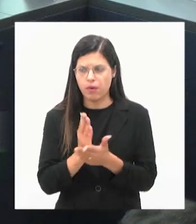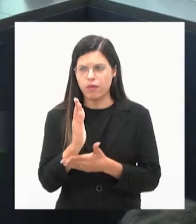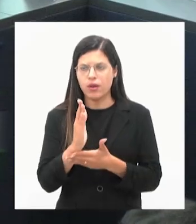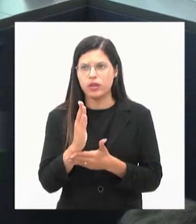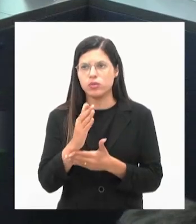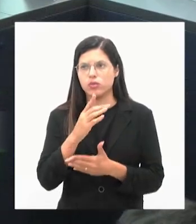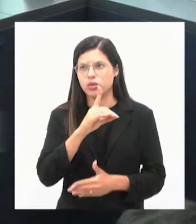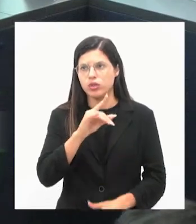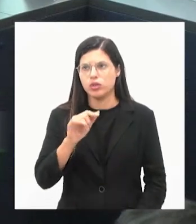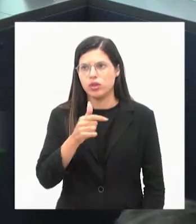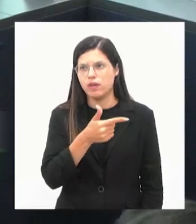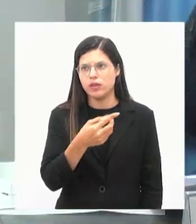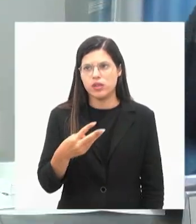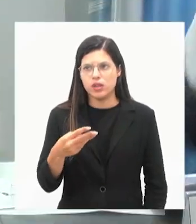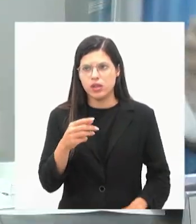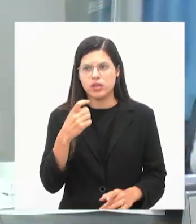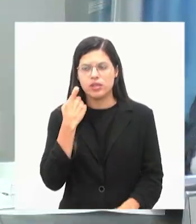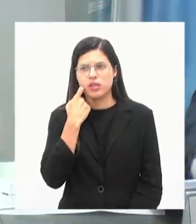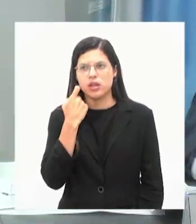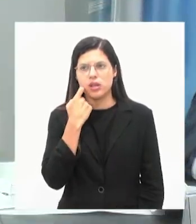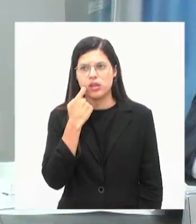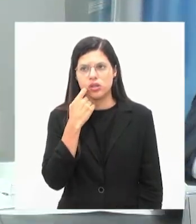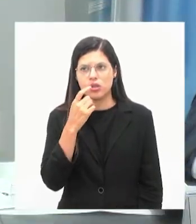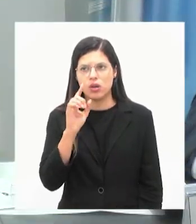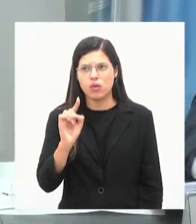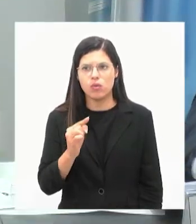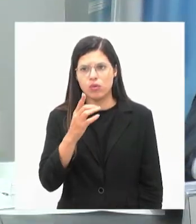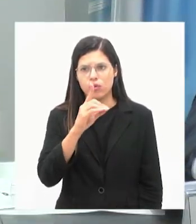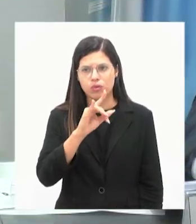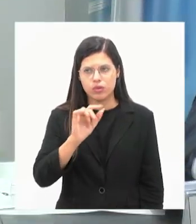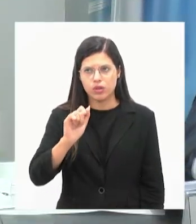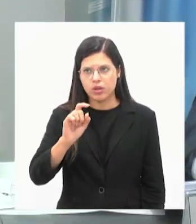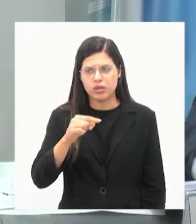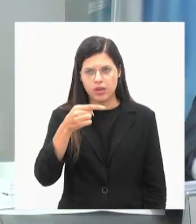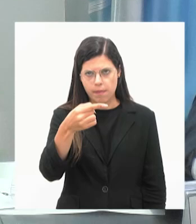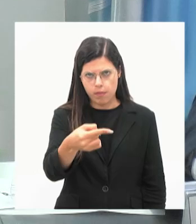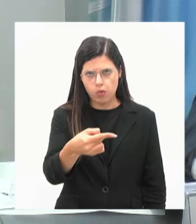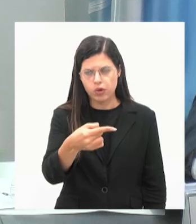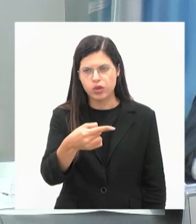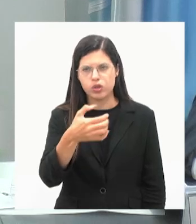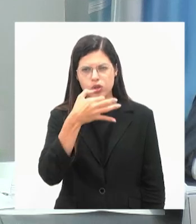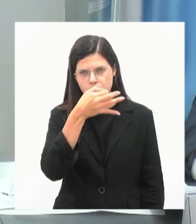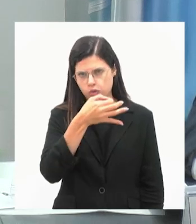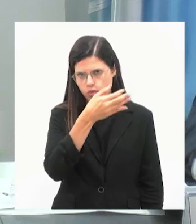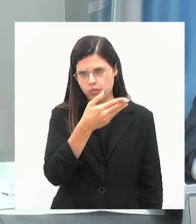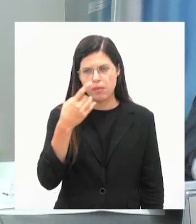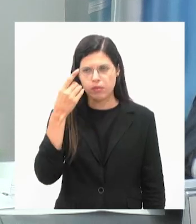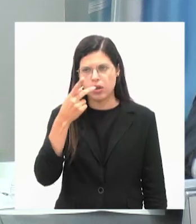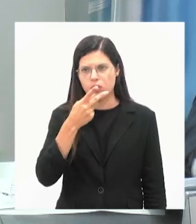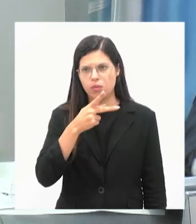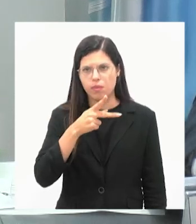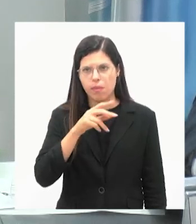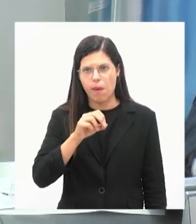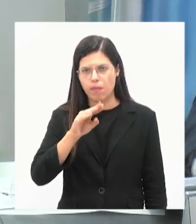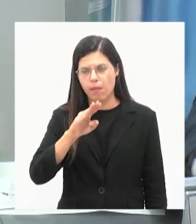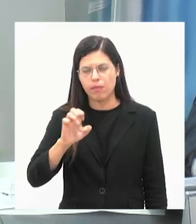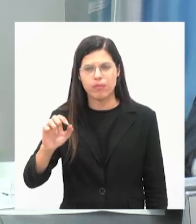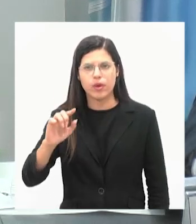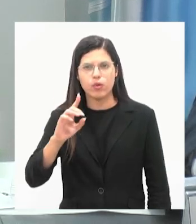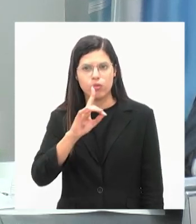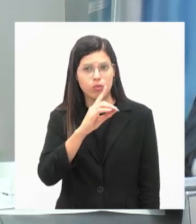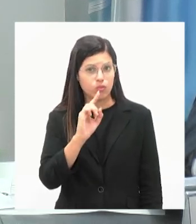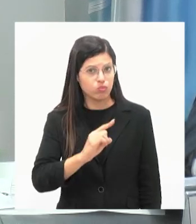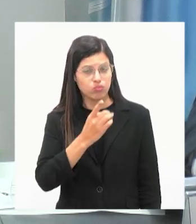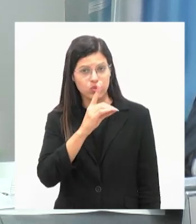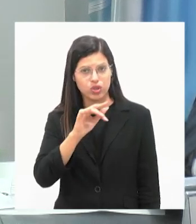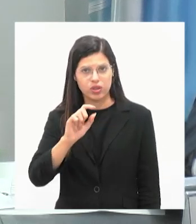dia 23, sexta-feira, um dia depois, sugeriu o deputado Paul Bel, do atestado dele, né, que nós nos